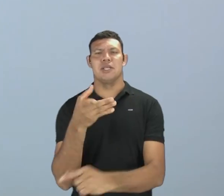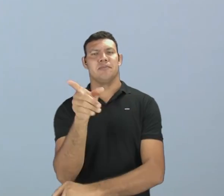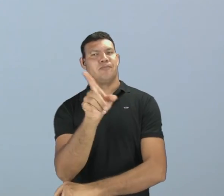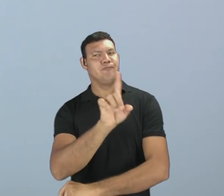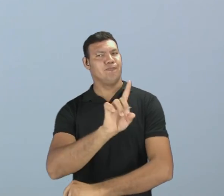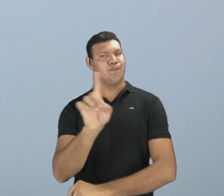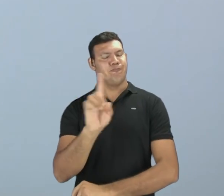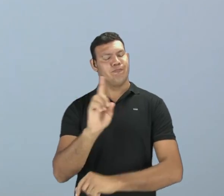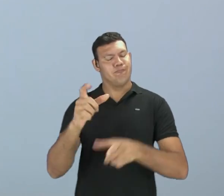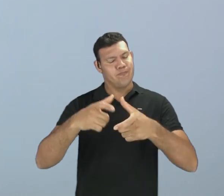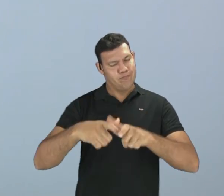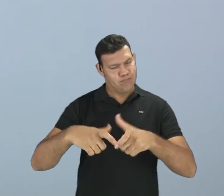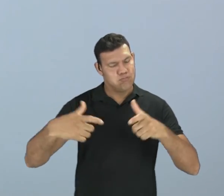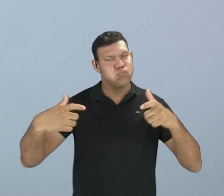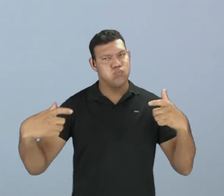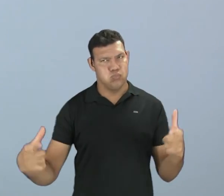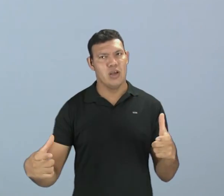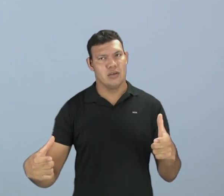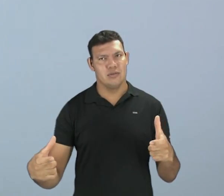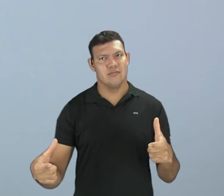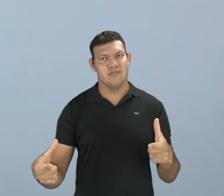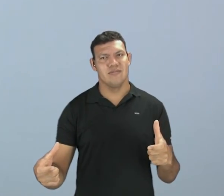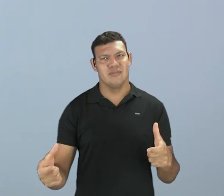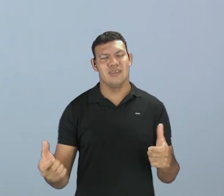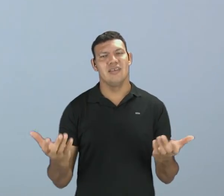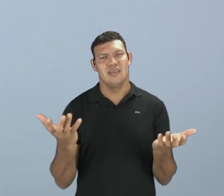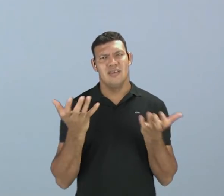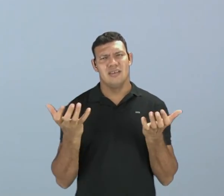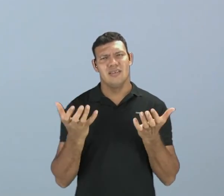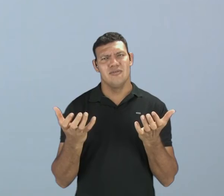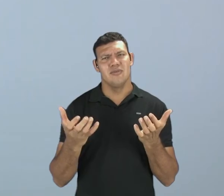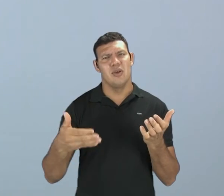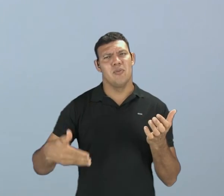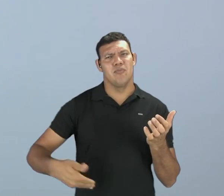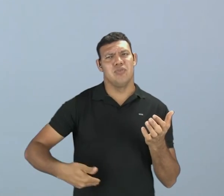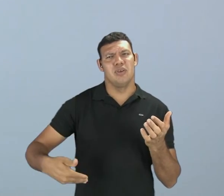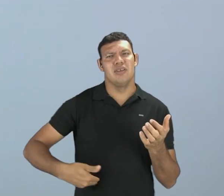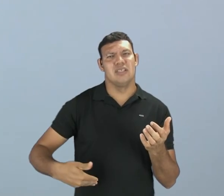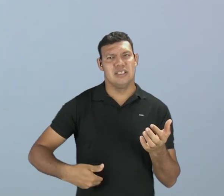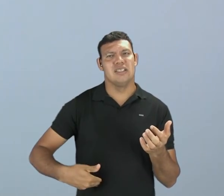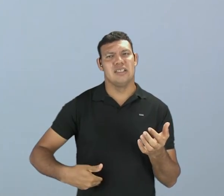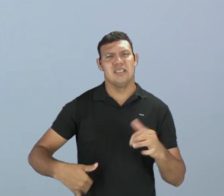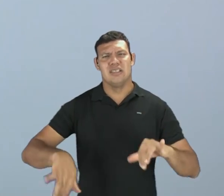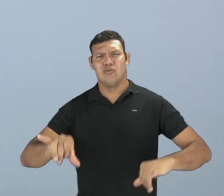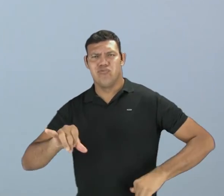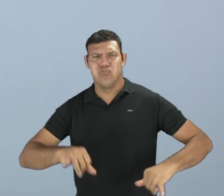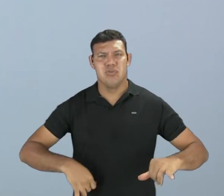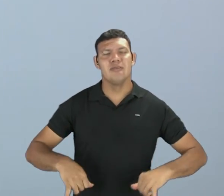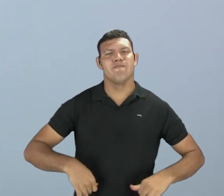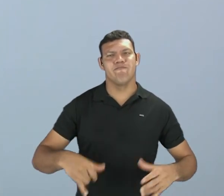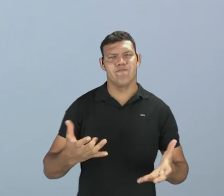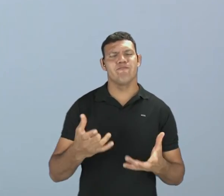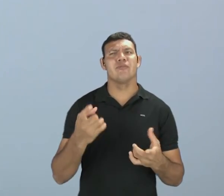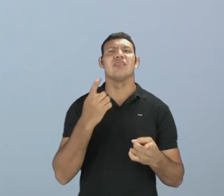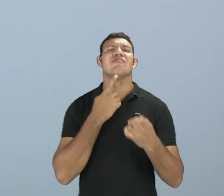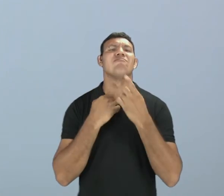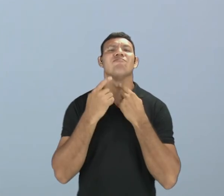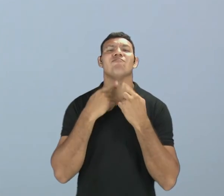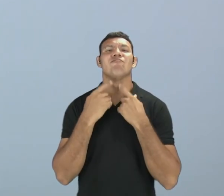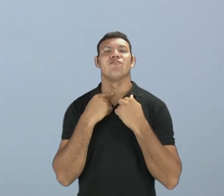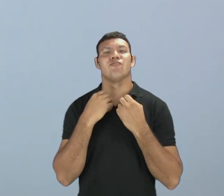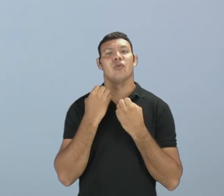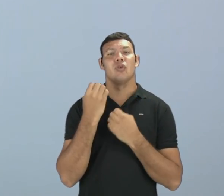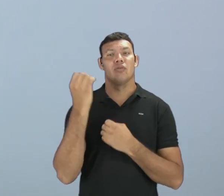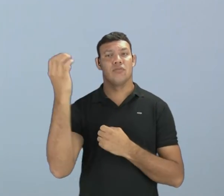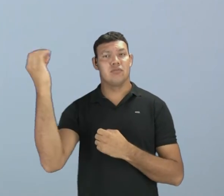a maioria das pessoas que passam por necessidades, elas sonham em ir para essas grandes regiões, para os grandes centros, em busca de